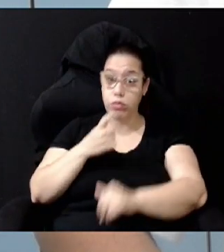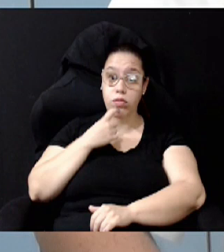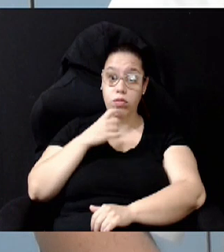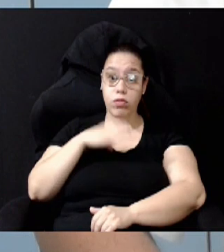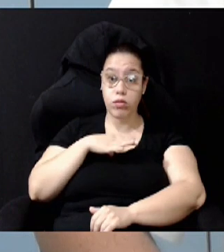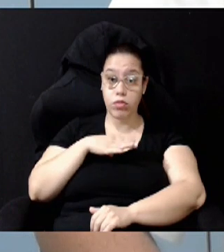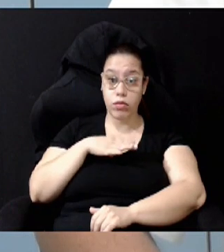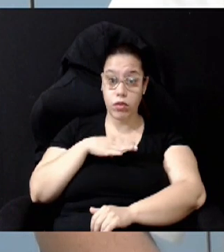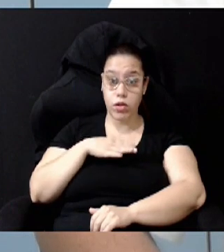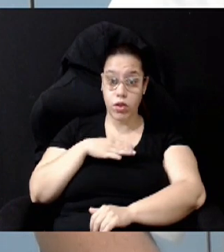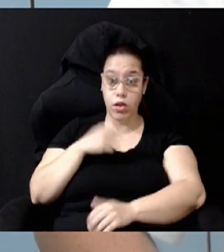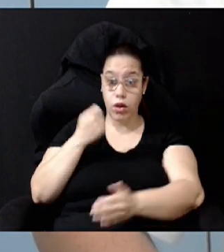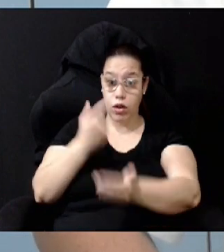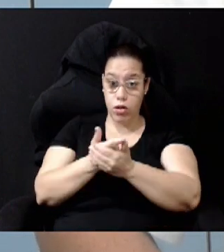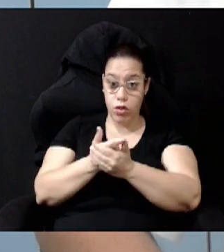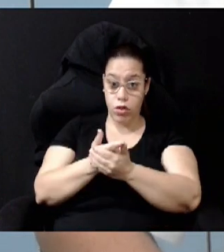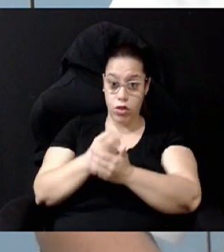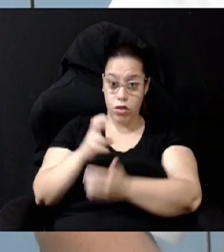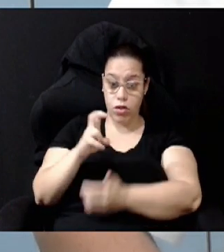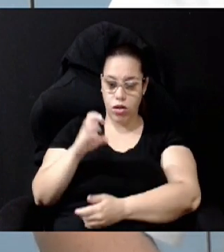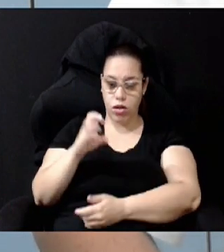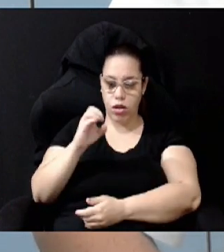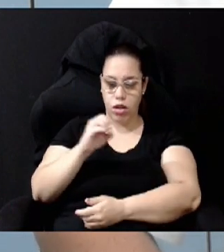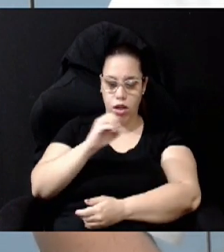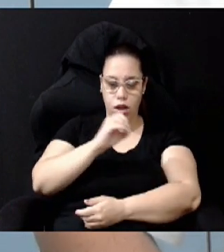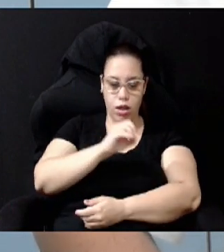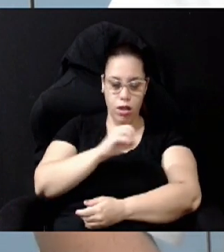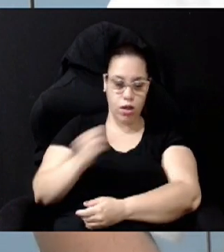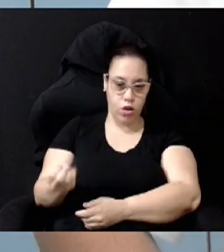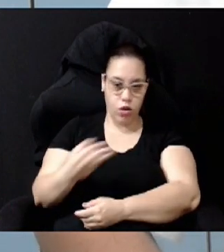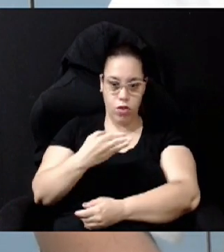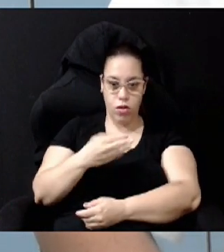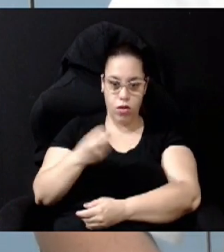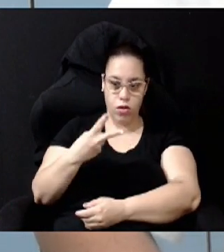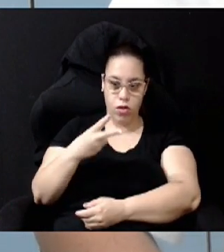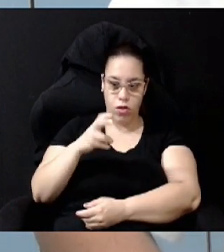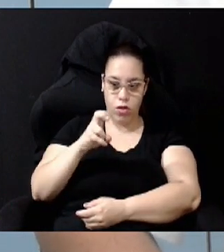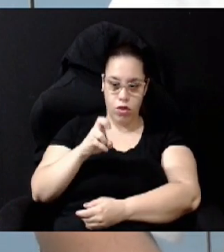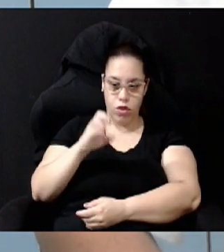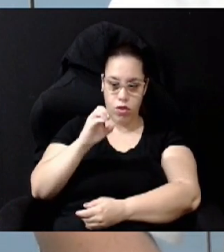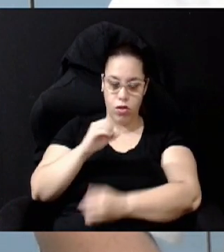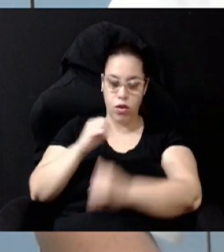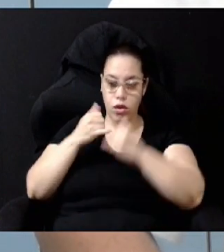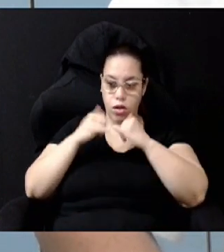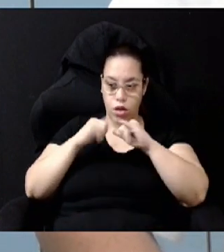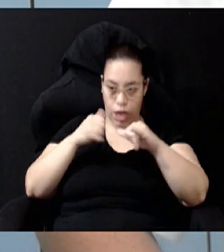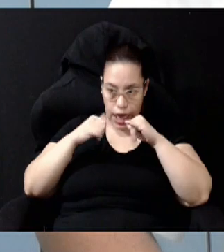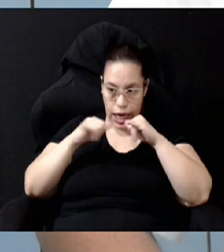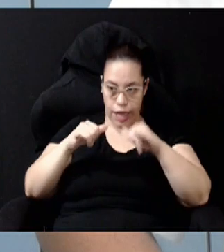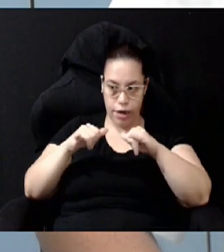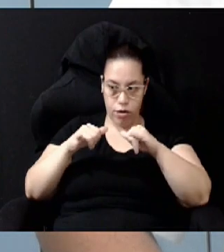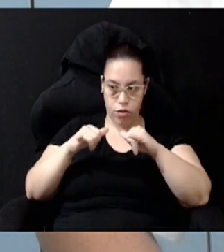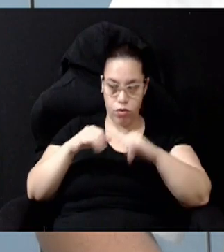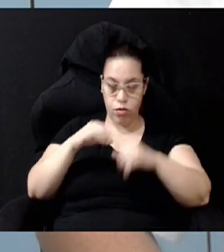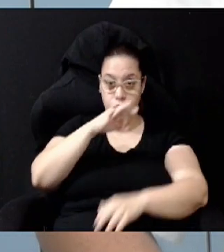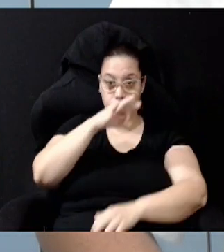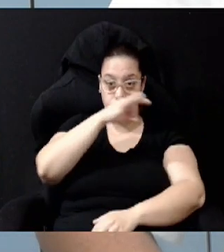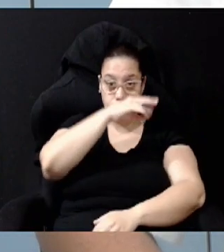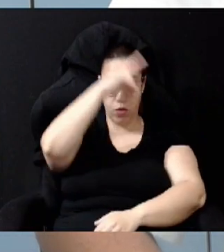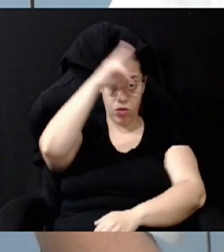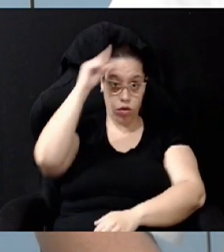comprar 500 novos ônibus aqui, sendo que 250 ônibus elétricos, o prefeito ficou muito